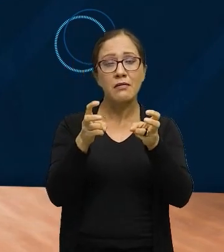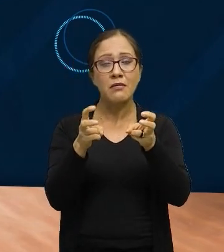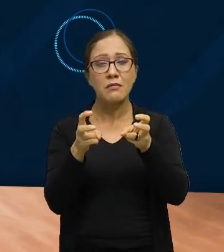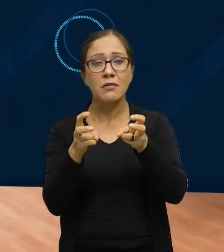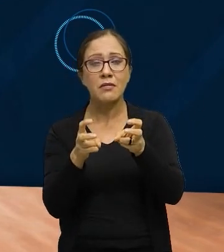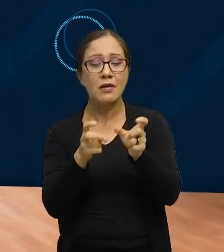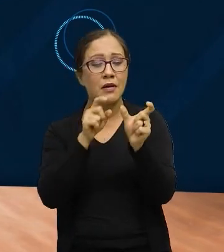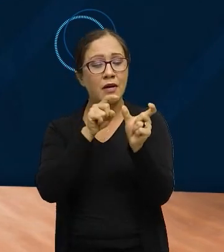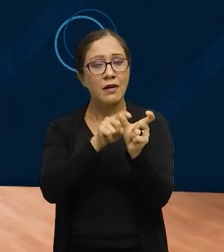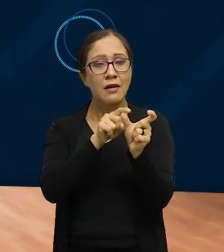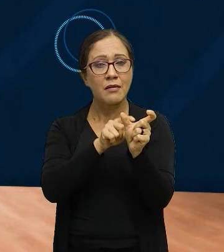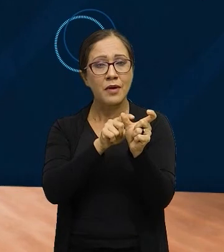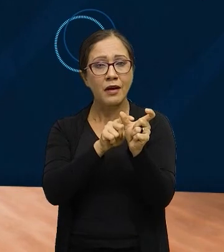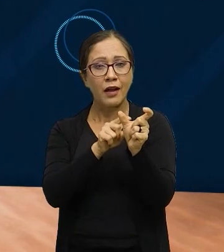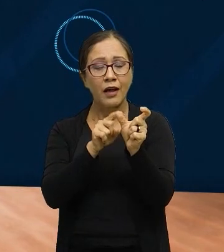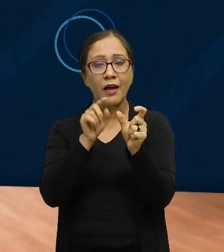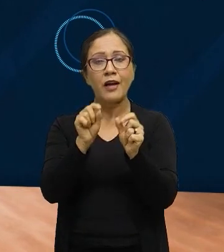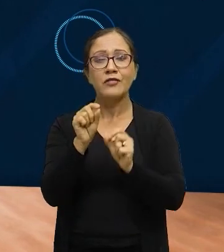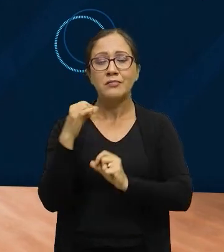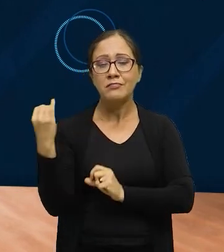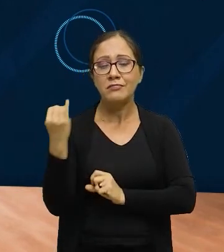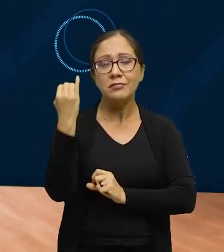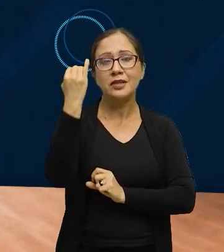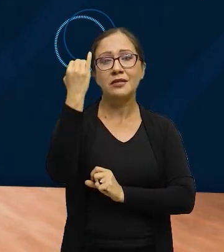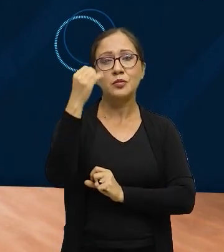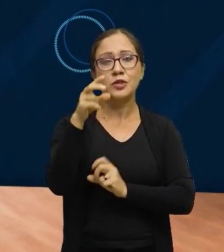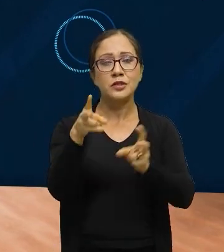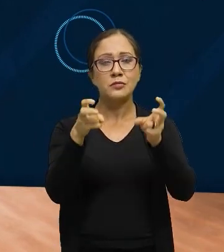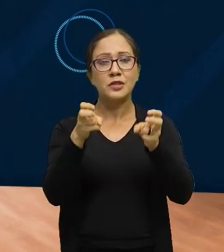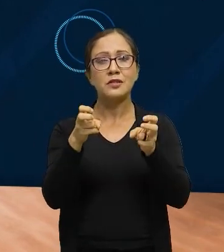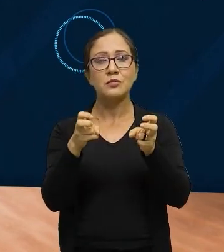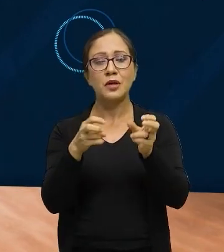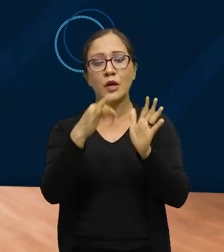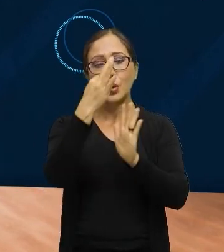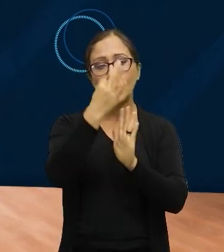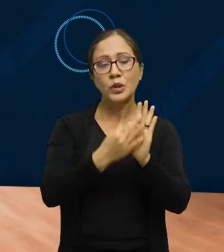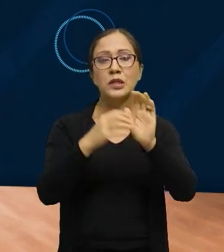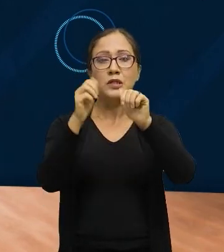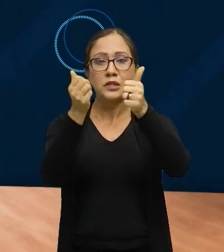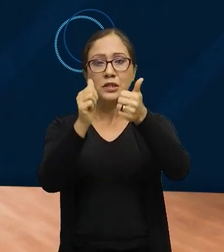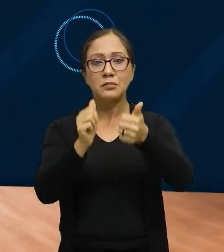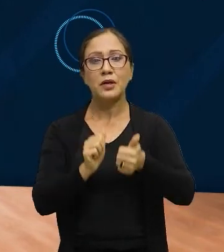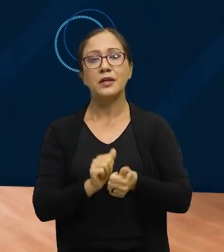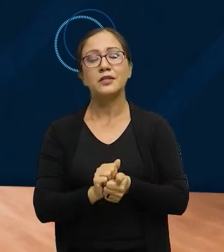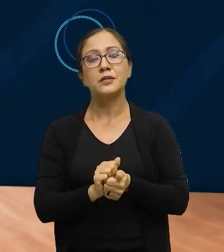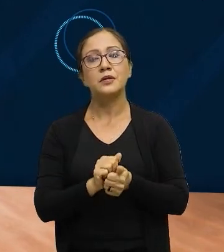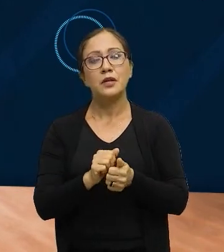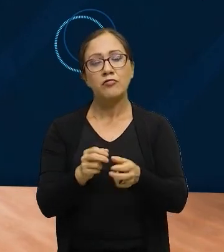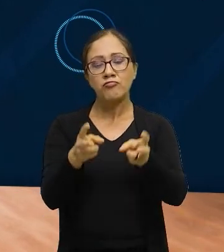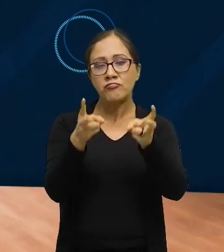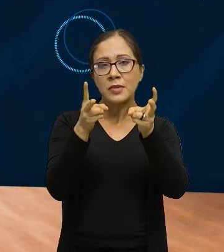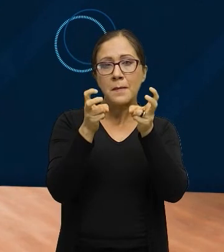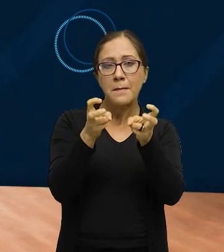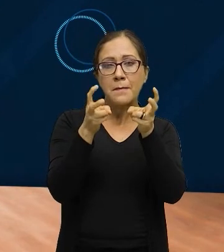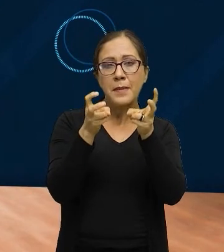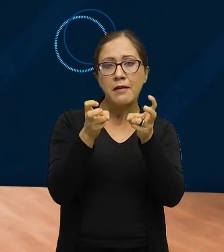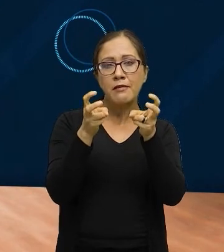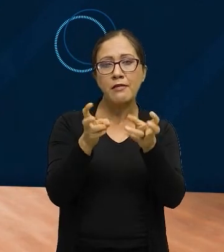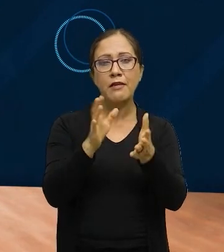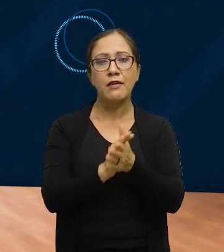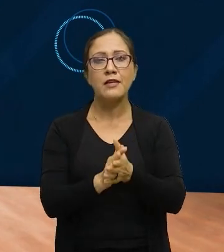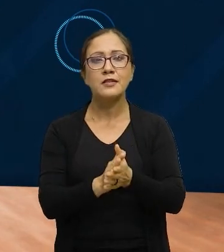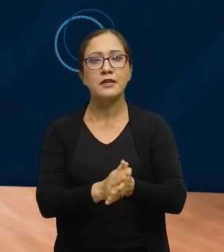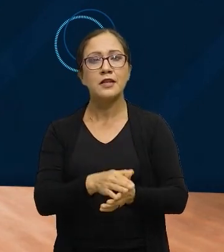tanto do texto escrito quanto da imagem. Fazer essa relação como eu fiz com a caneta. Você percebe e